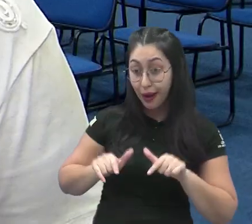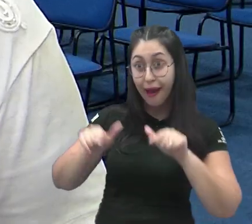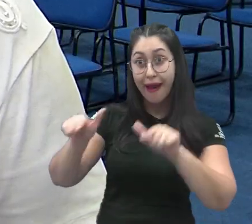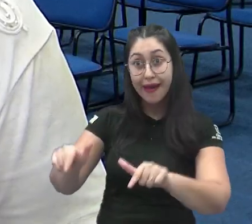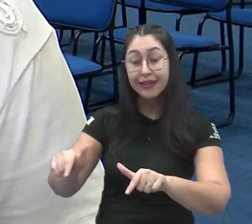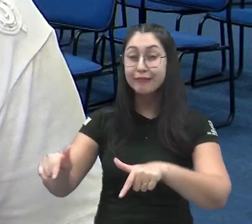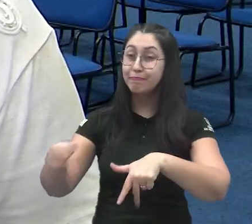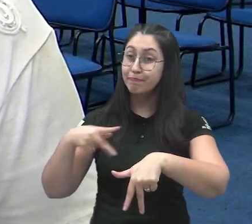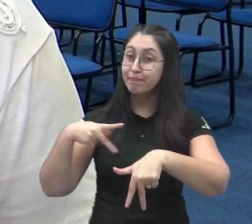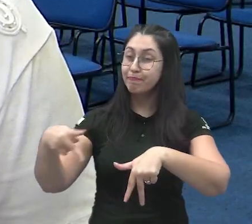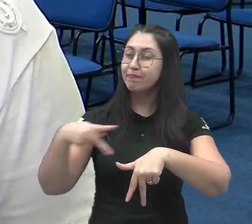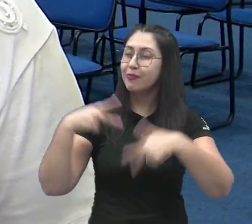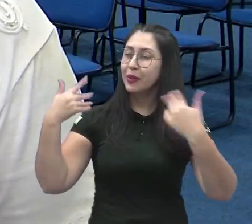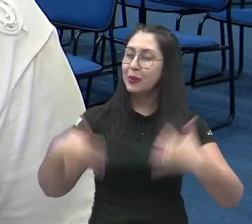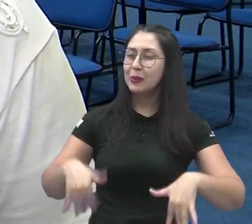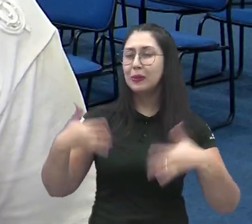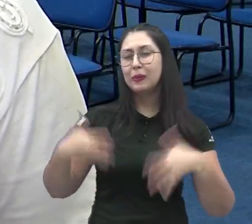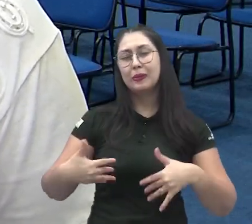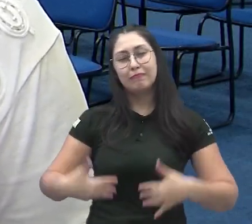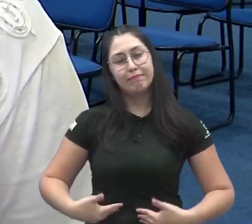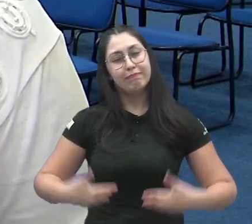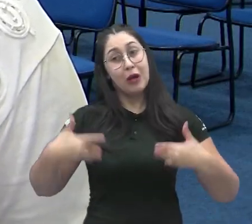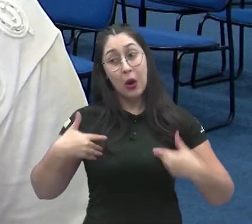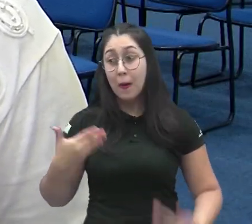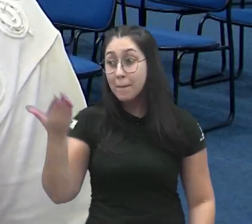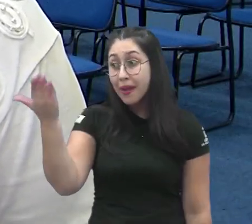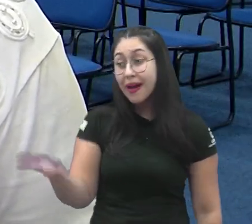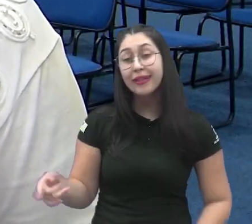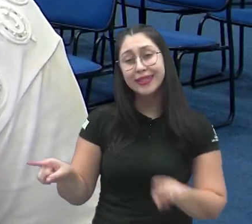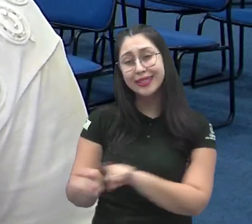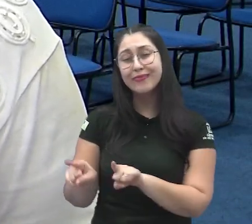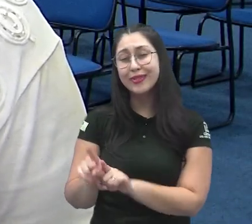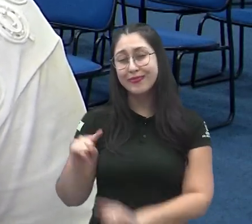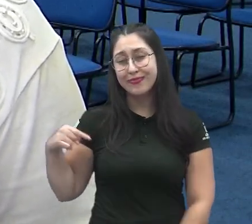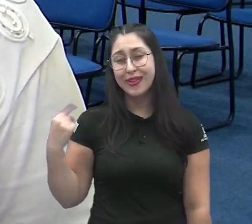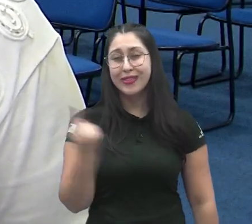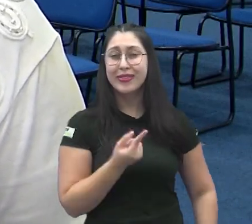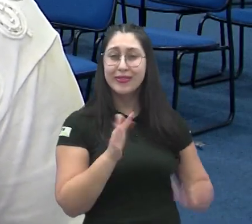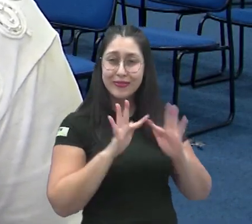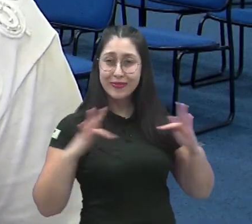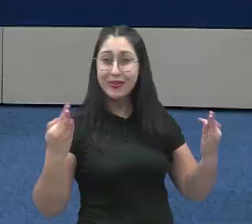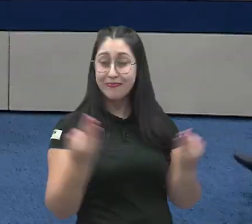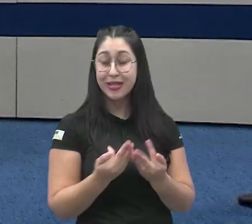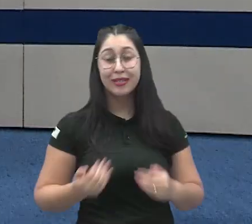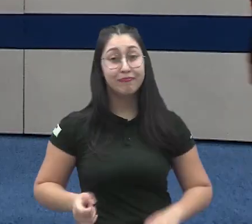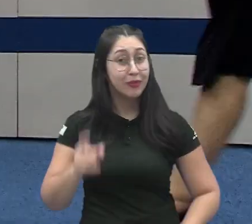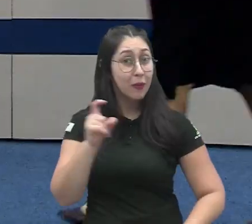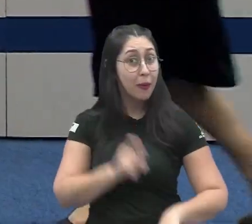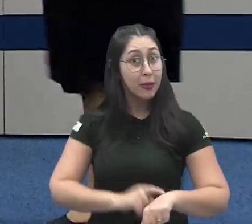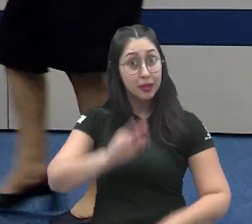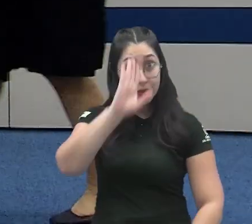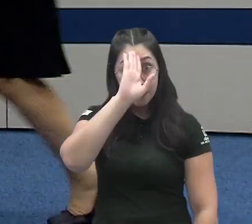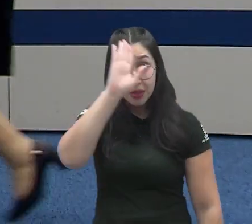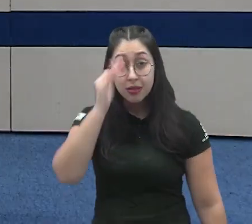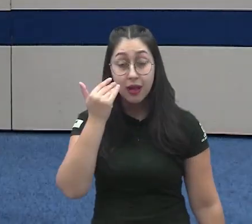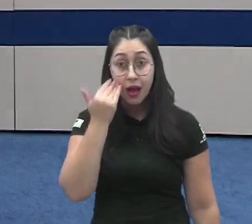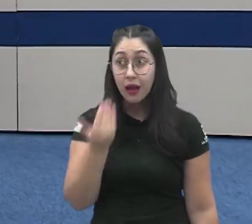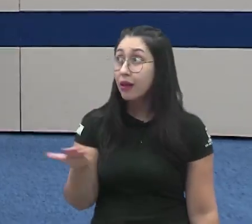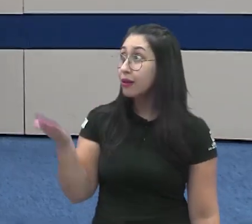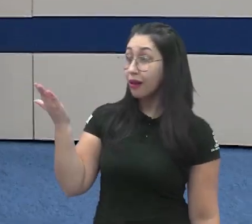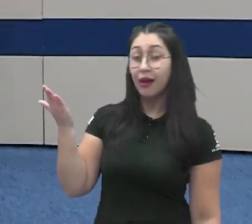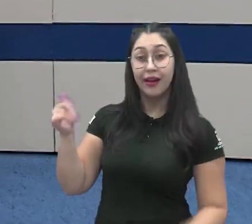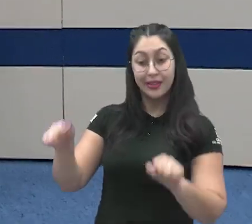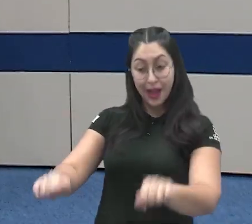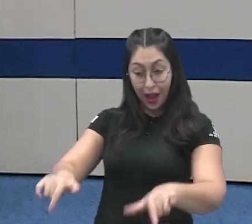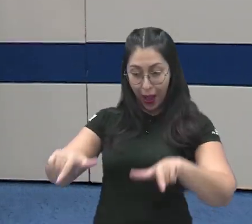de cidadão joseense, isso é uma honra tanto para ele como para nós, familiares, No ponto alto da solenidade,